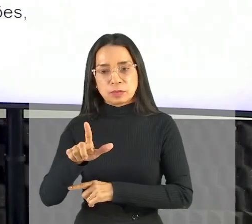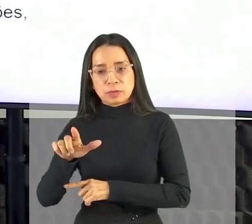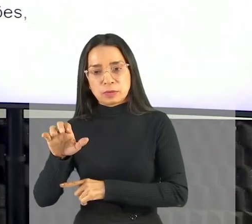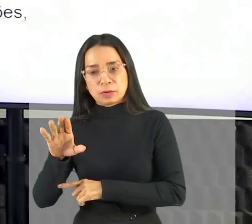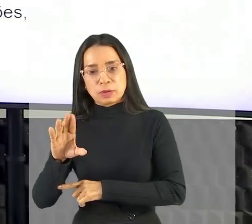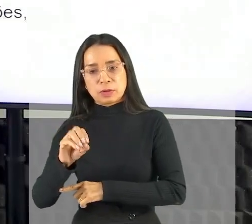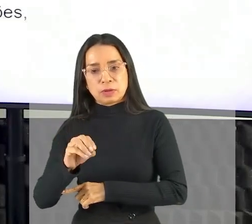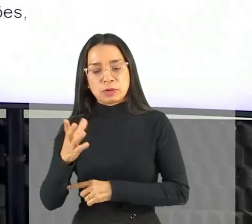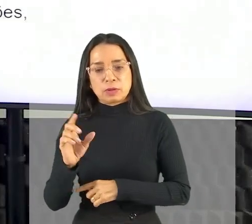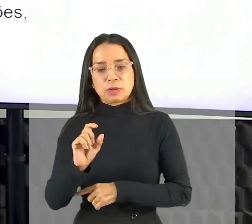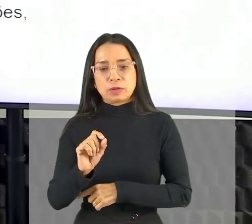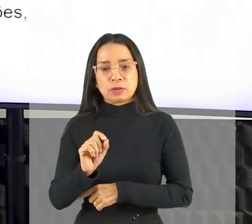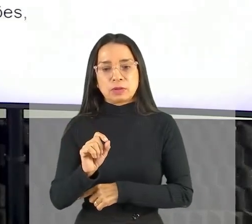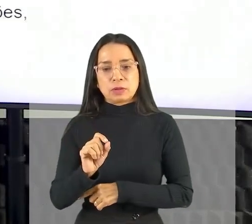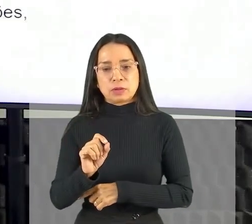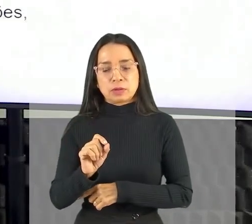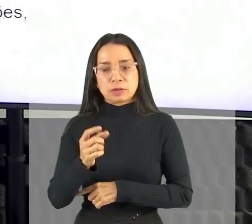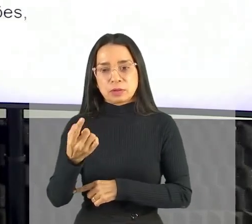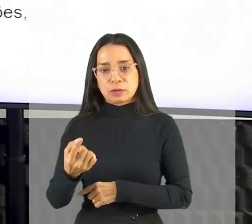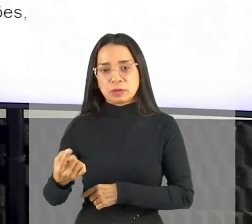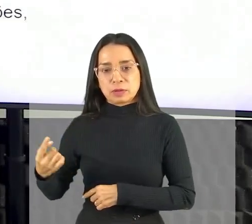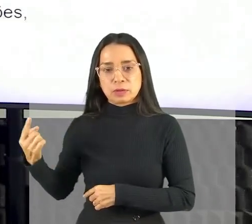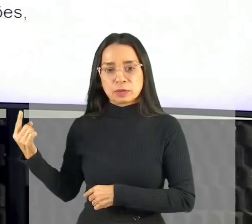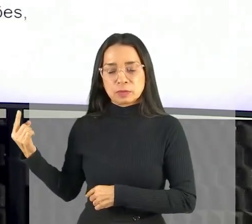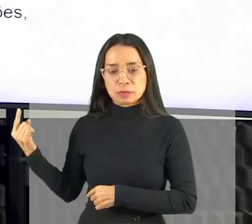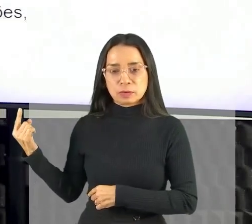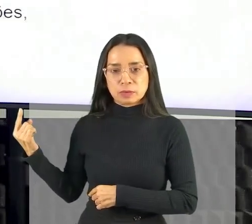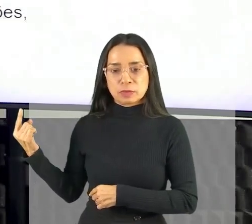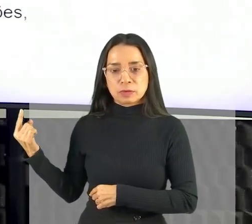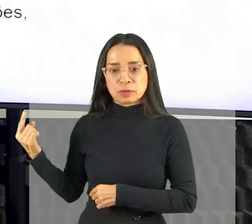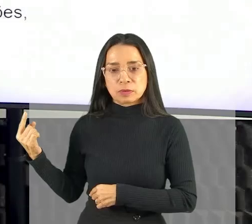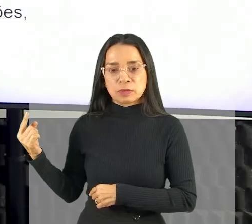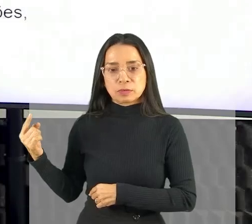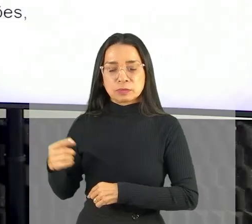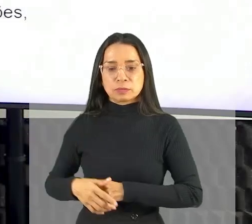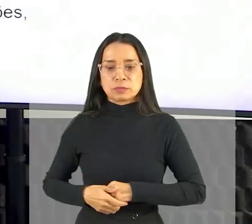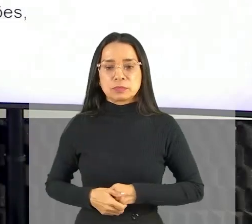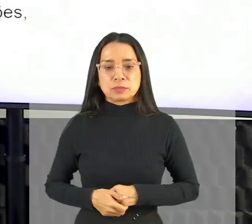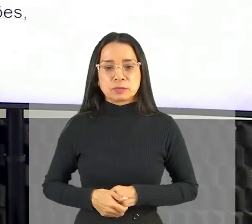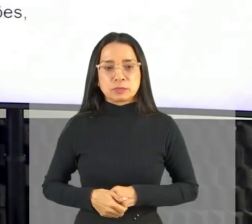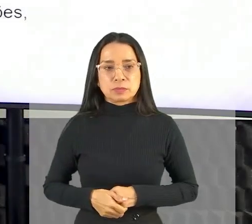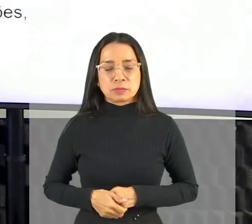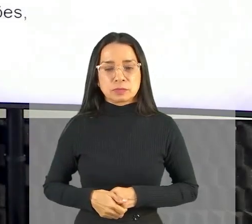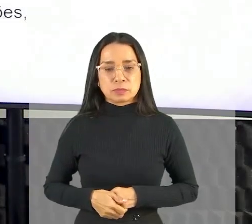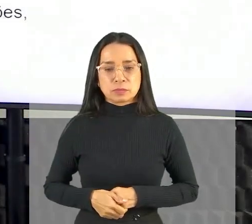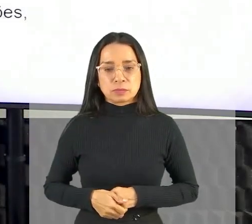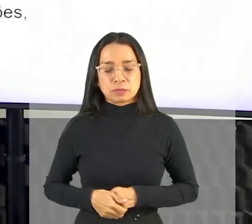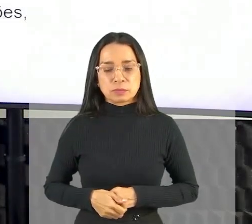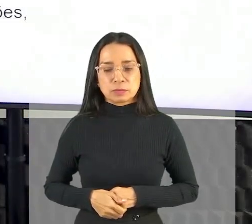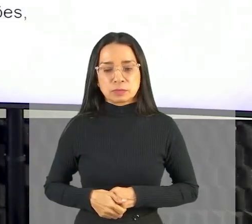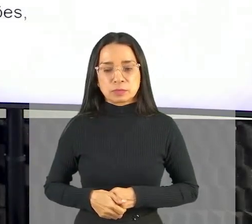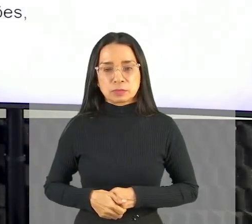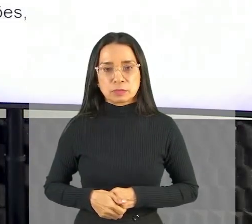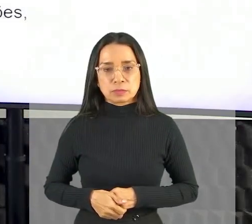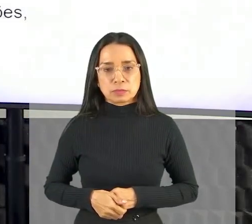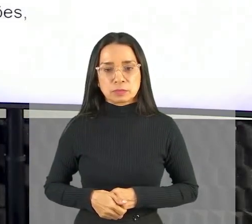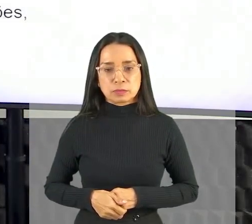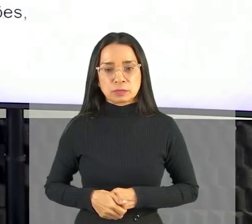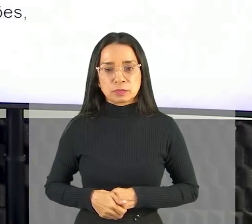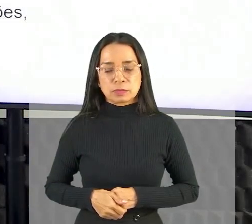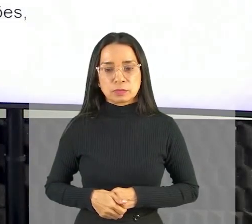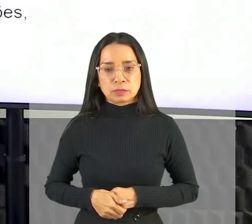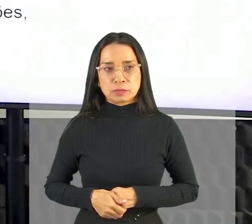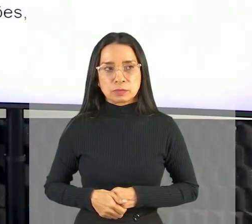alelo recessivo a né não é Letal e determina presença de pelos pretos